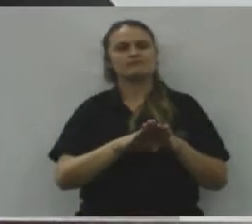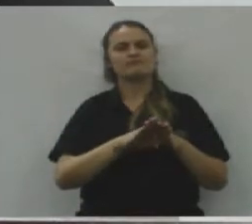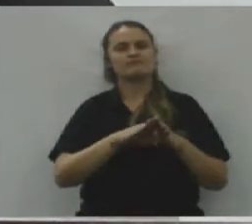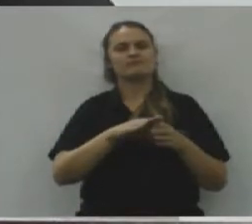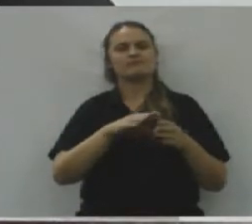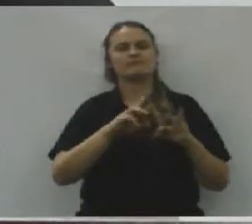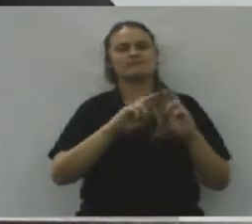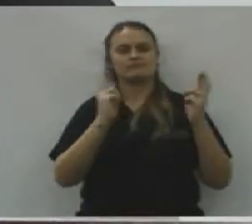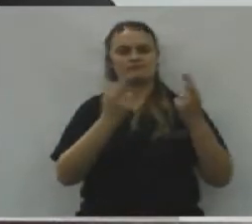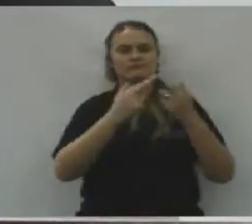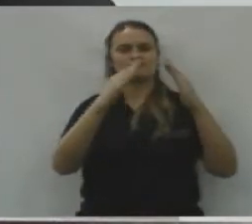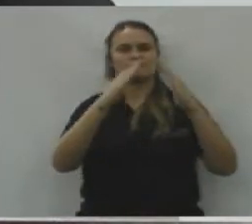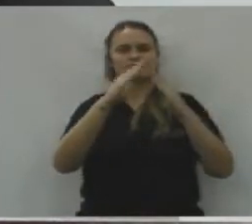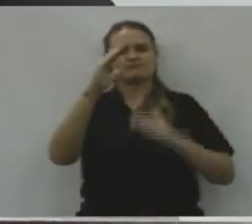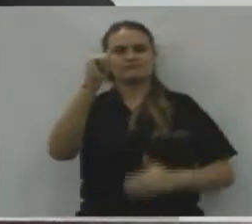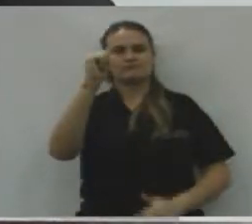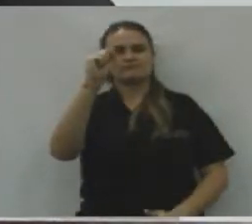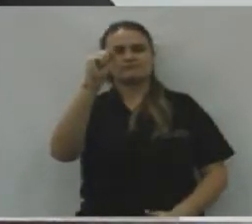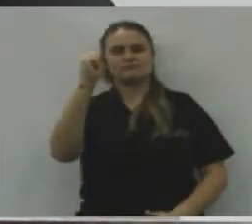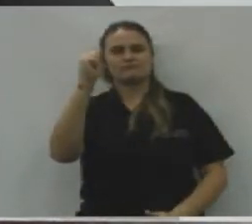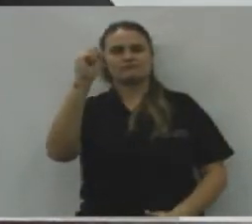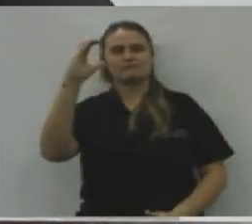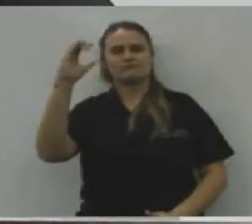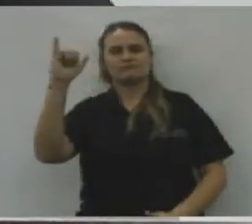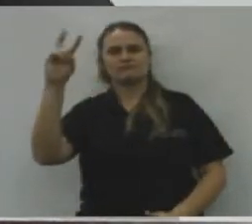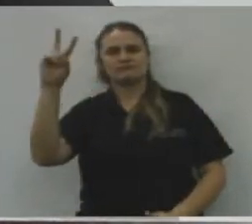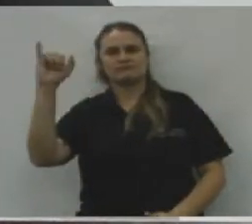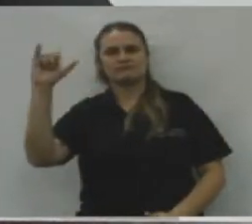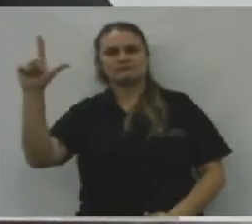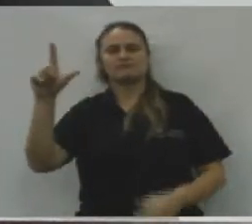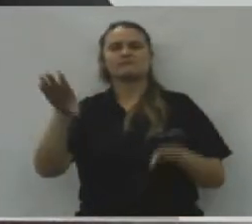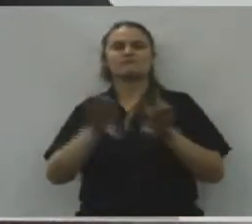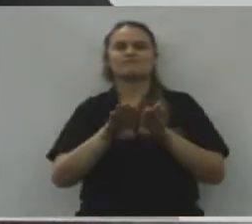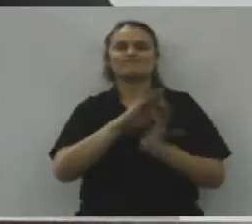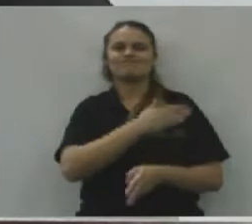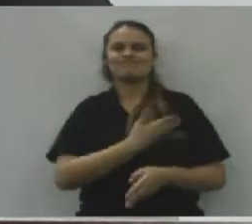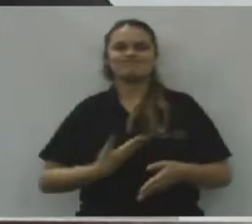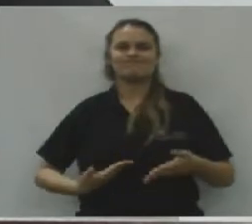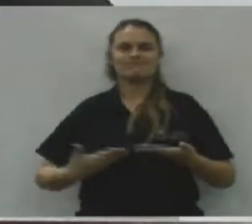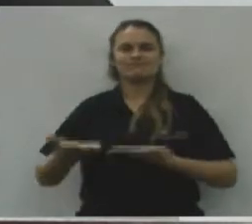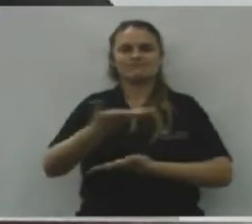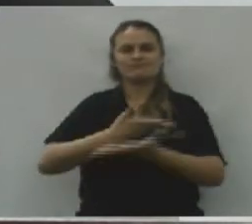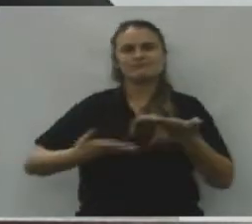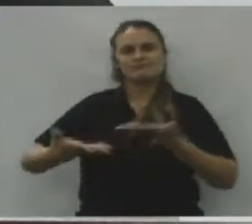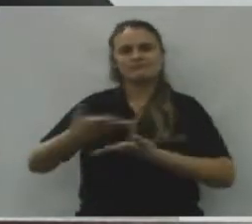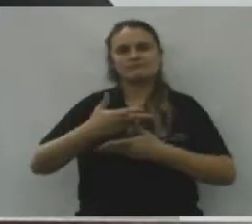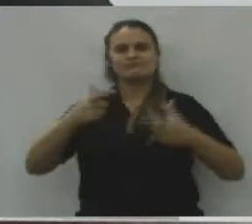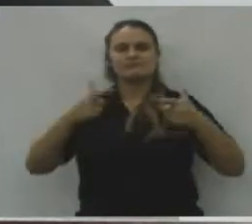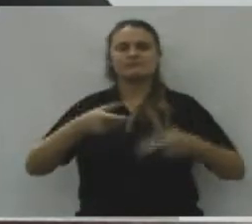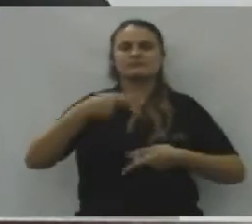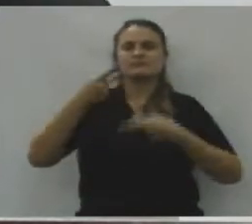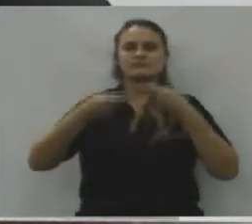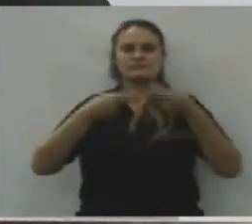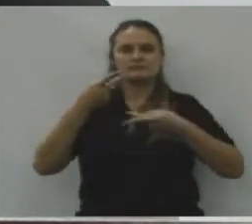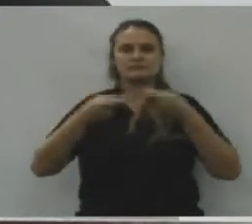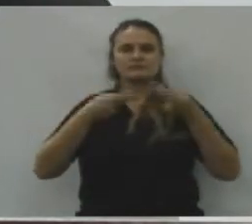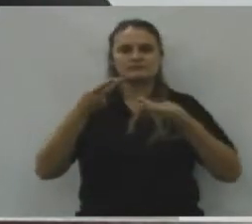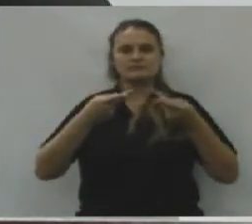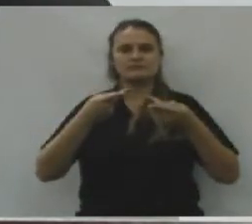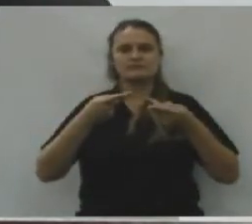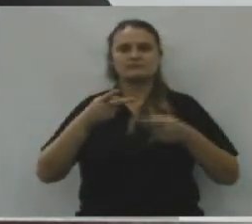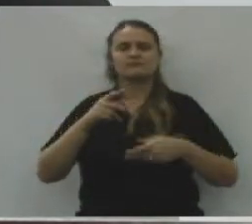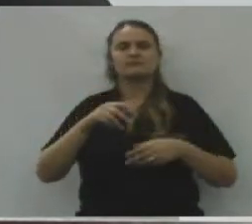na casa civil estaremos lá também, estaremos na governadoria, aonde vamos estar falando também lá